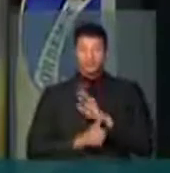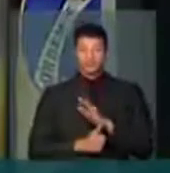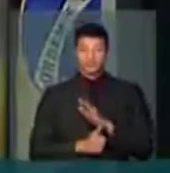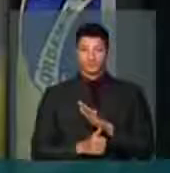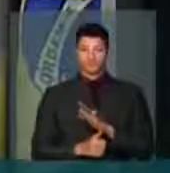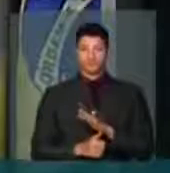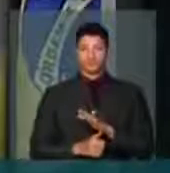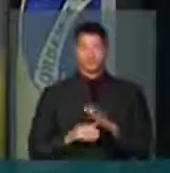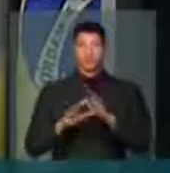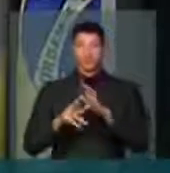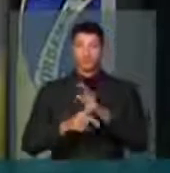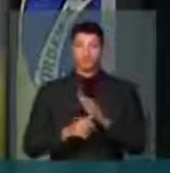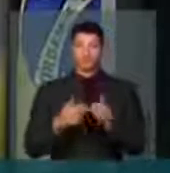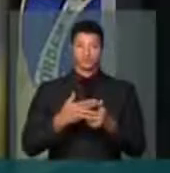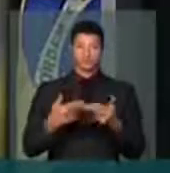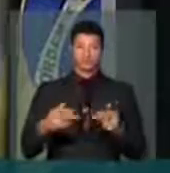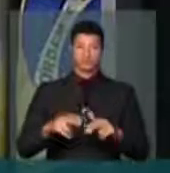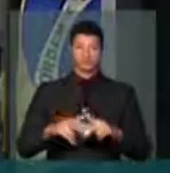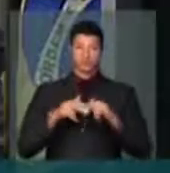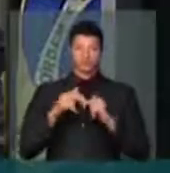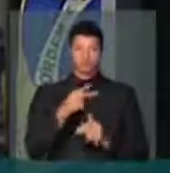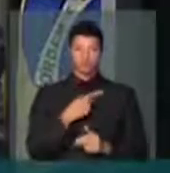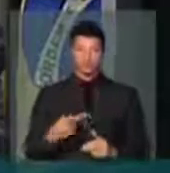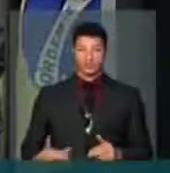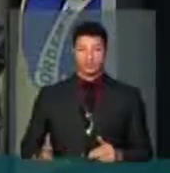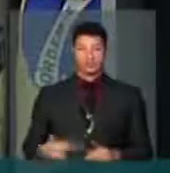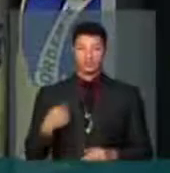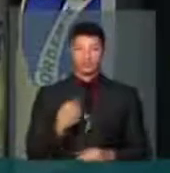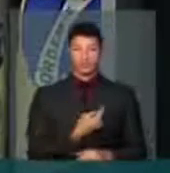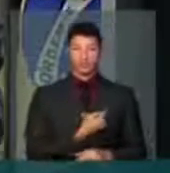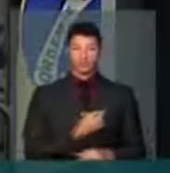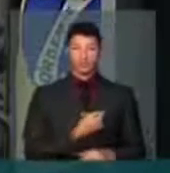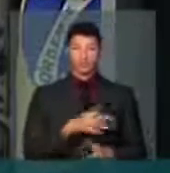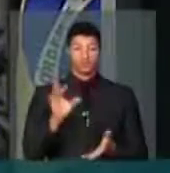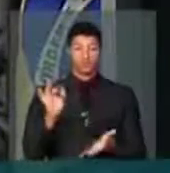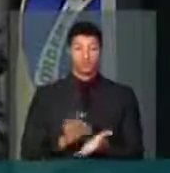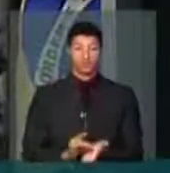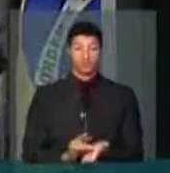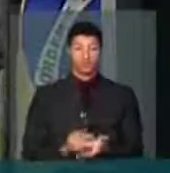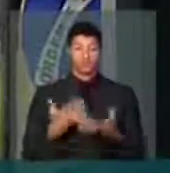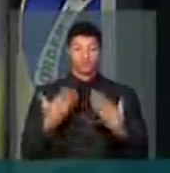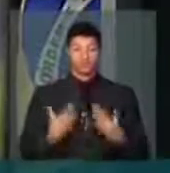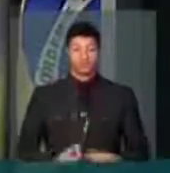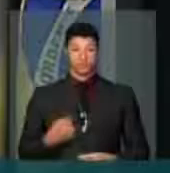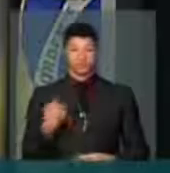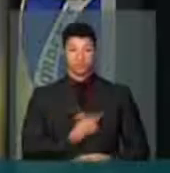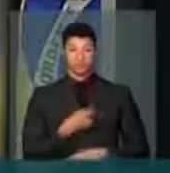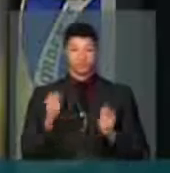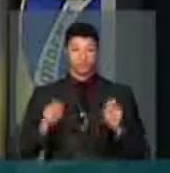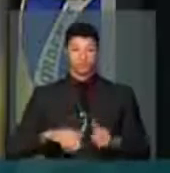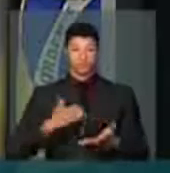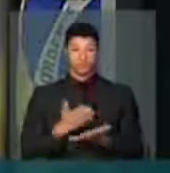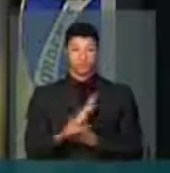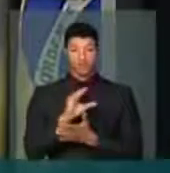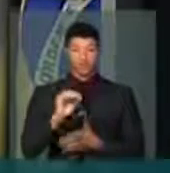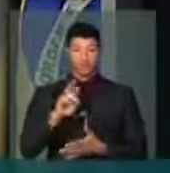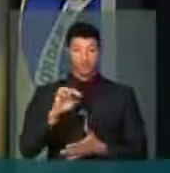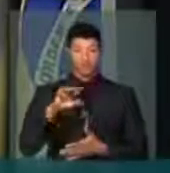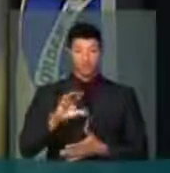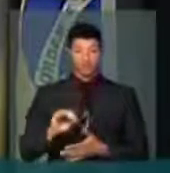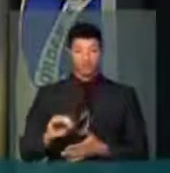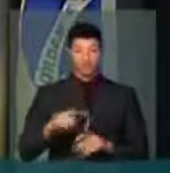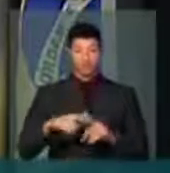roubalheira, a corrupção. Por isso, senhor presidente, nós estamos absolutamente convictos que devemos aprovar o orçamento, mas